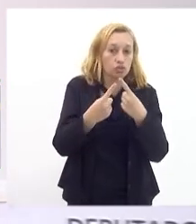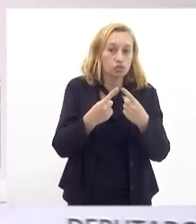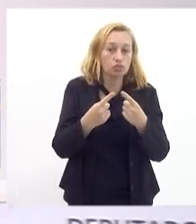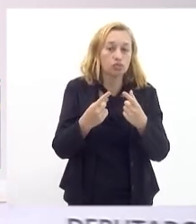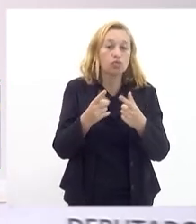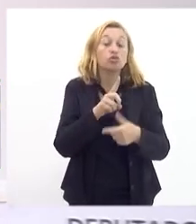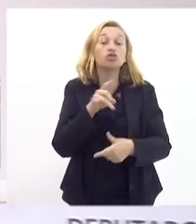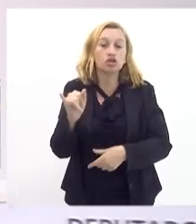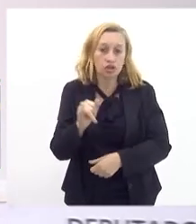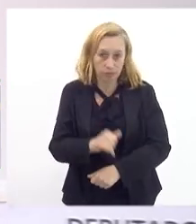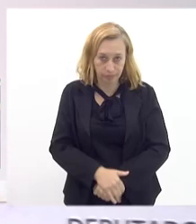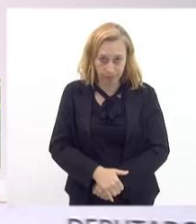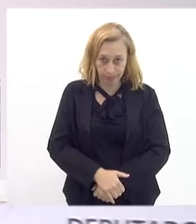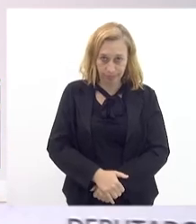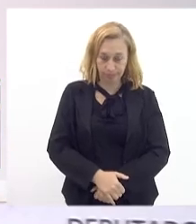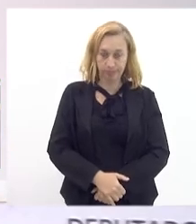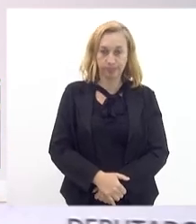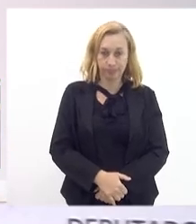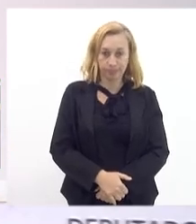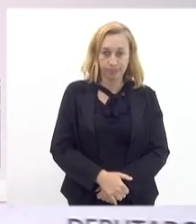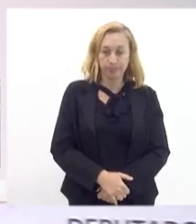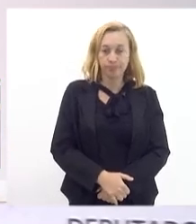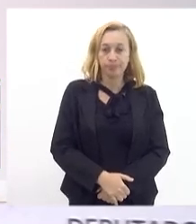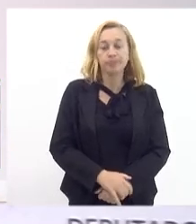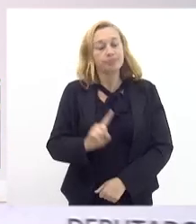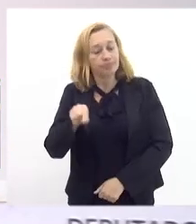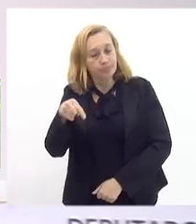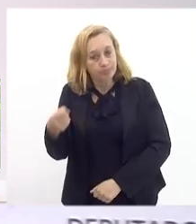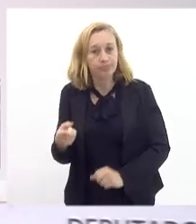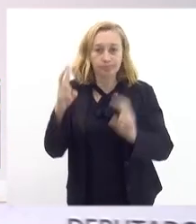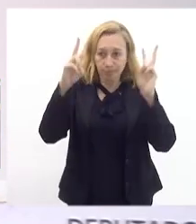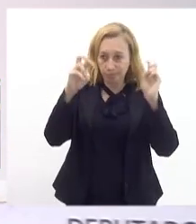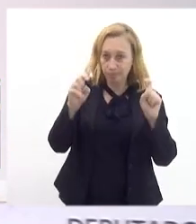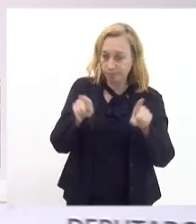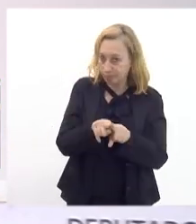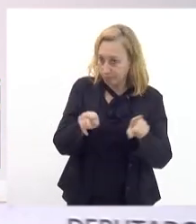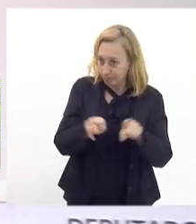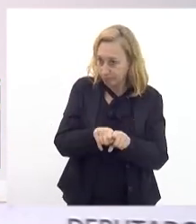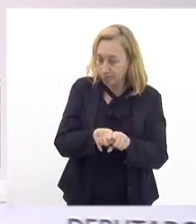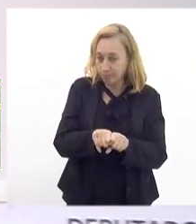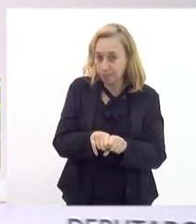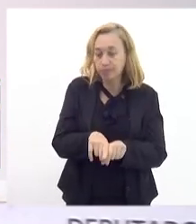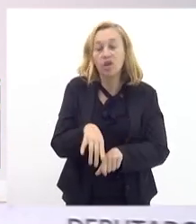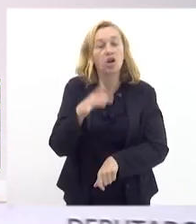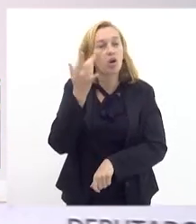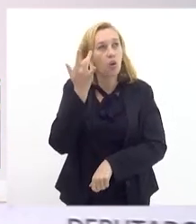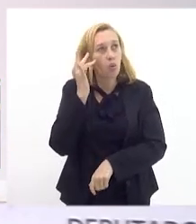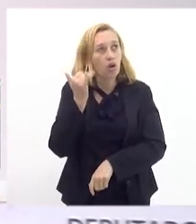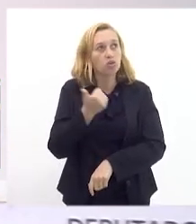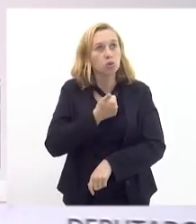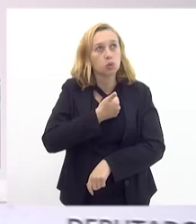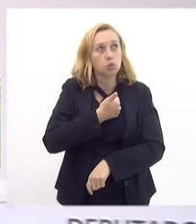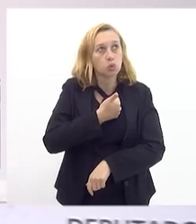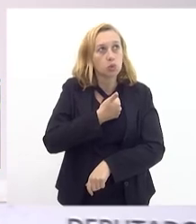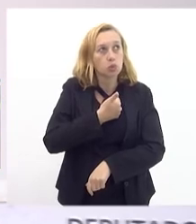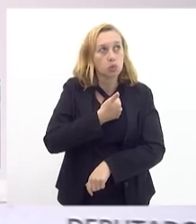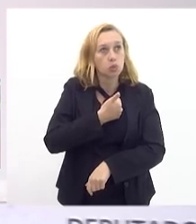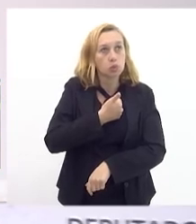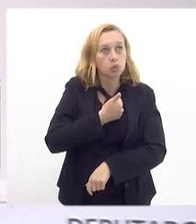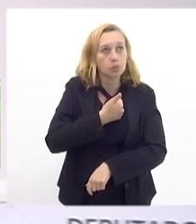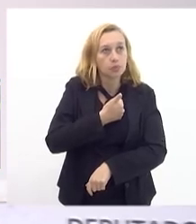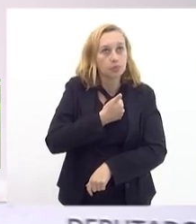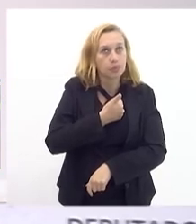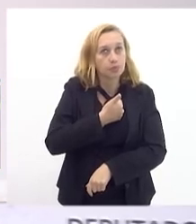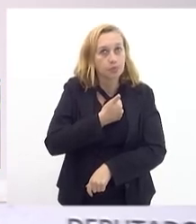sobre o tema uma outra questão no que eu acho que gostaria que eu sou